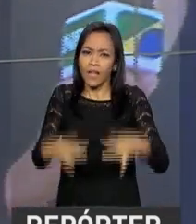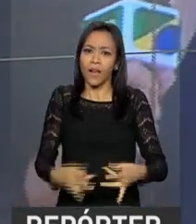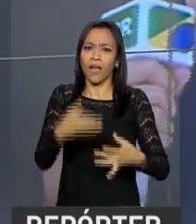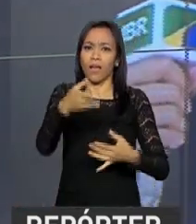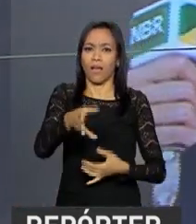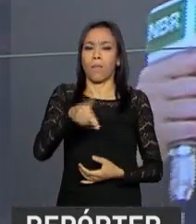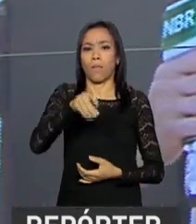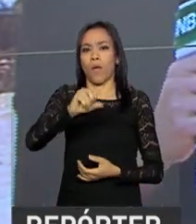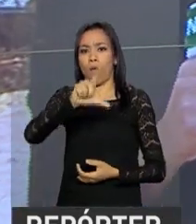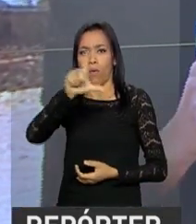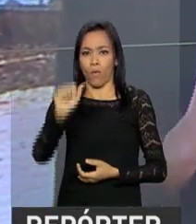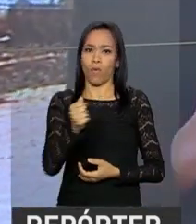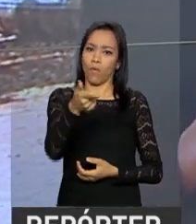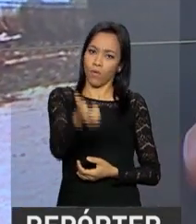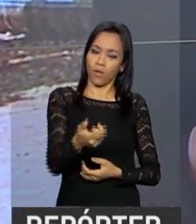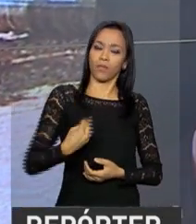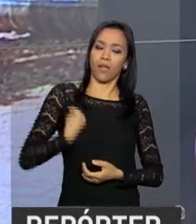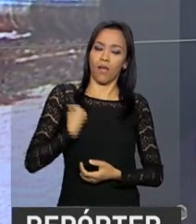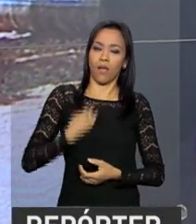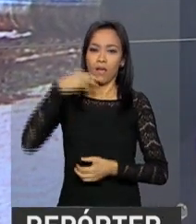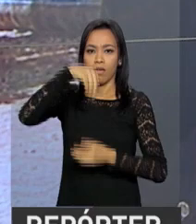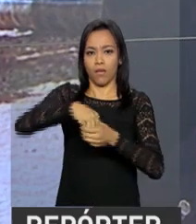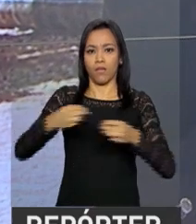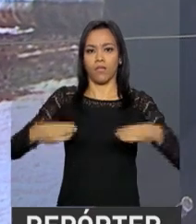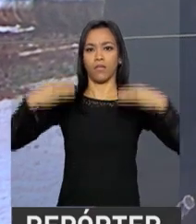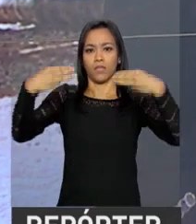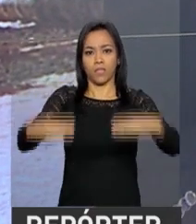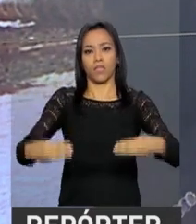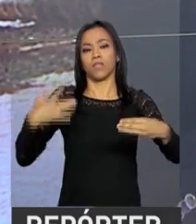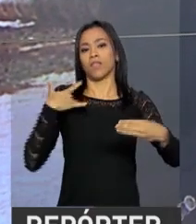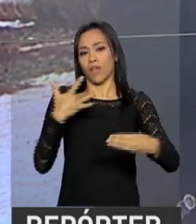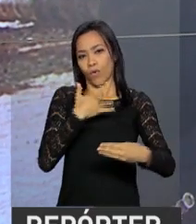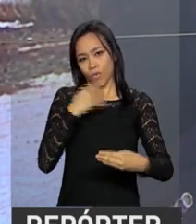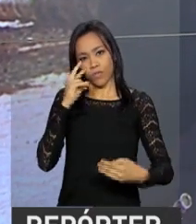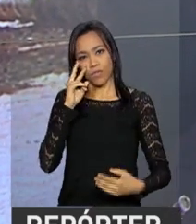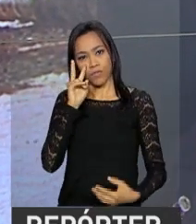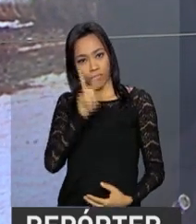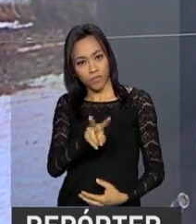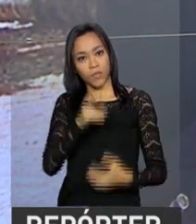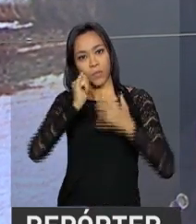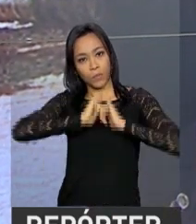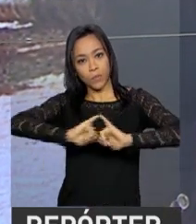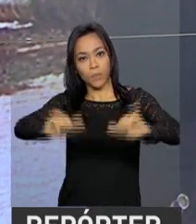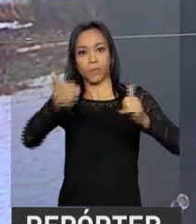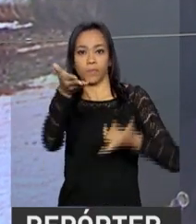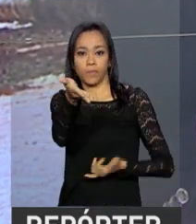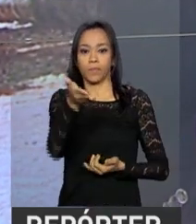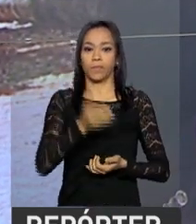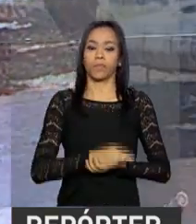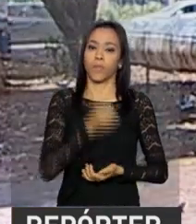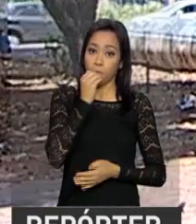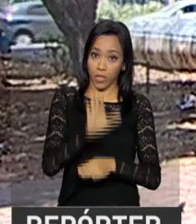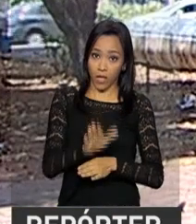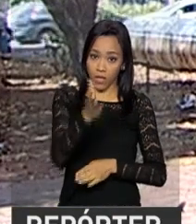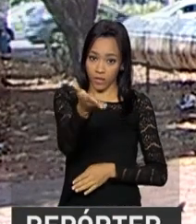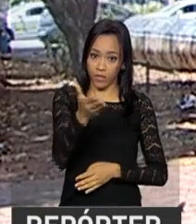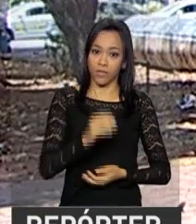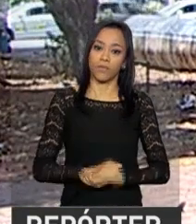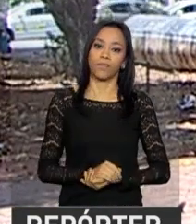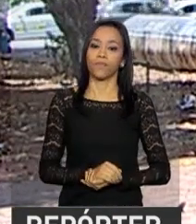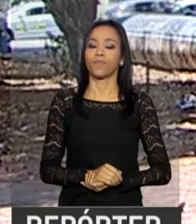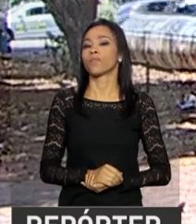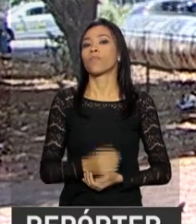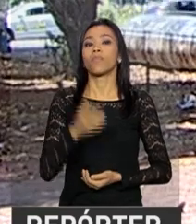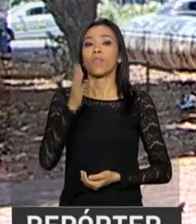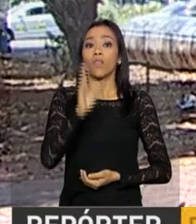a Paola Deorte, que está no Ministério da Saúde e acompanhou esse anúncio. Boa tarde, Paola. Boa tarde, José Luiz.